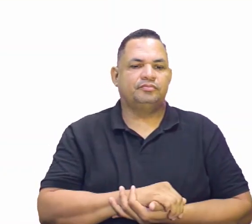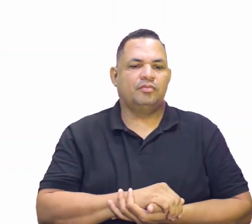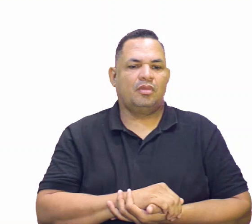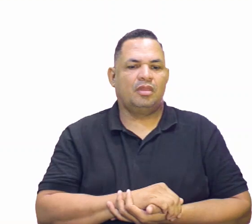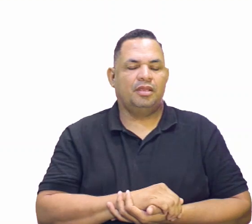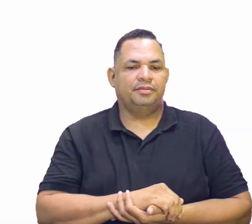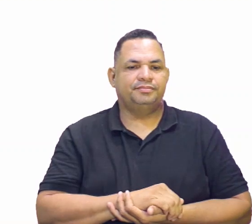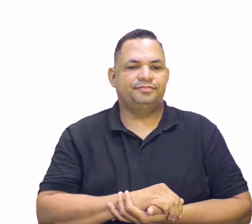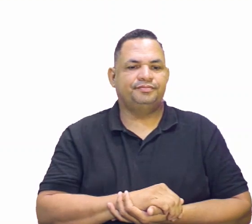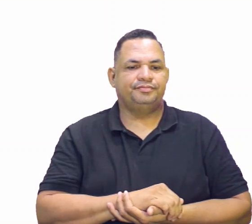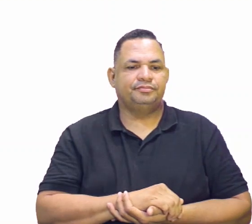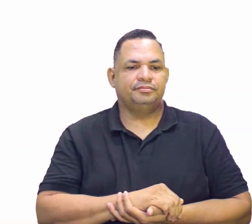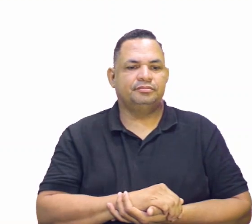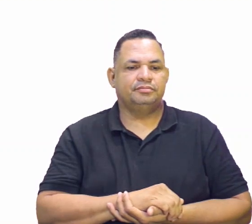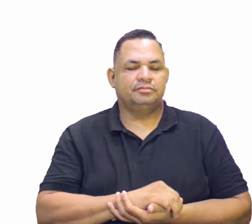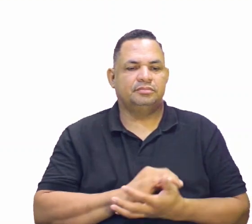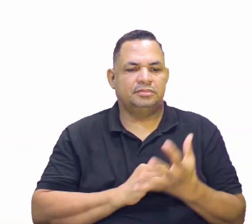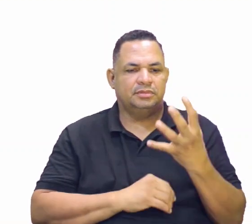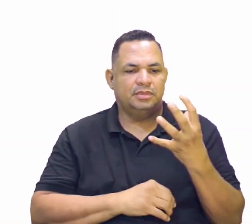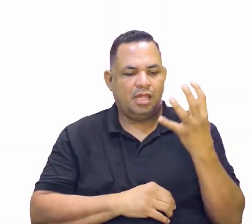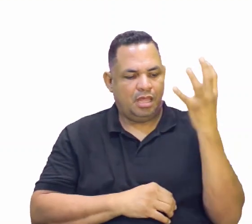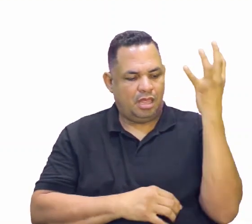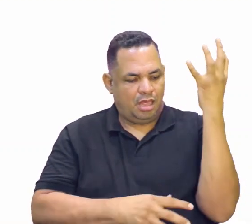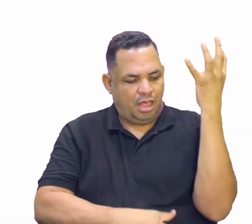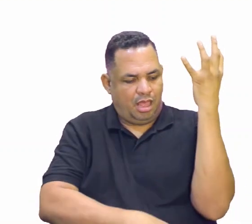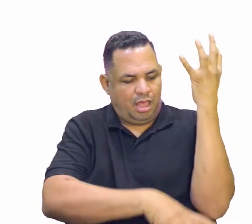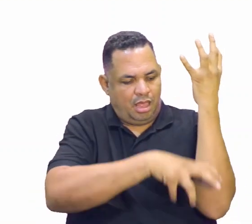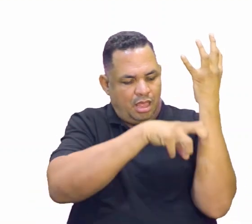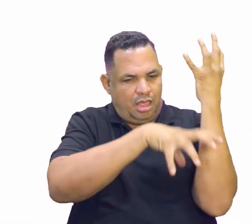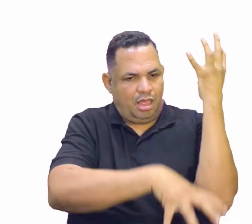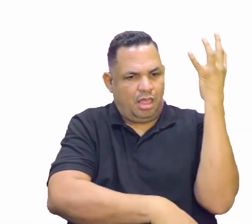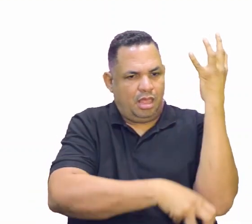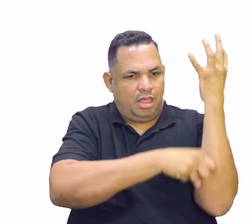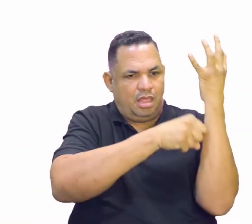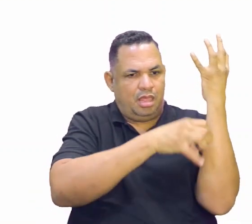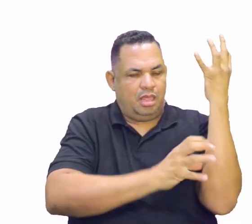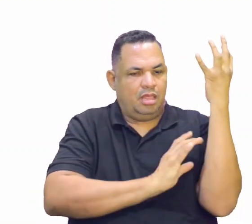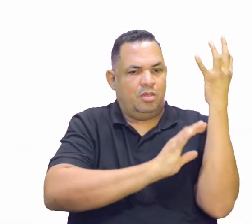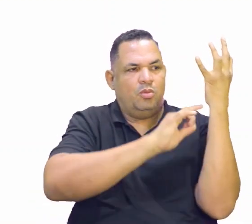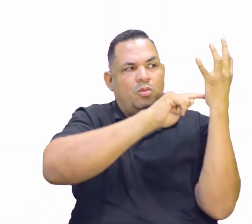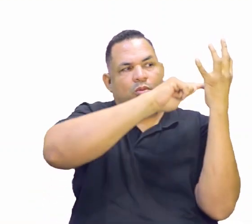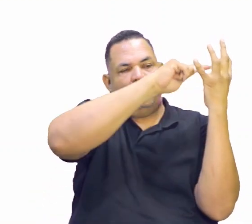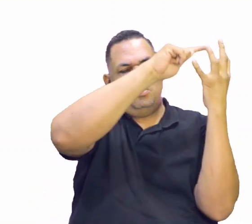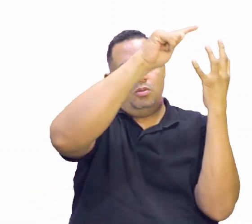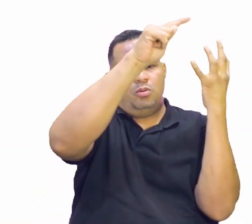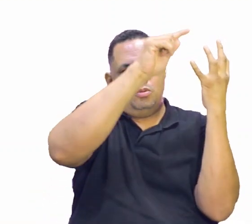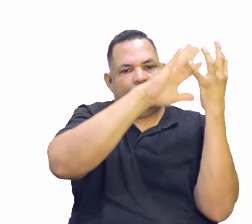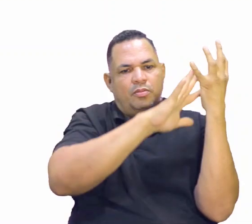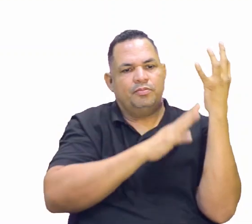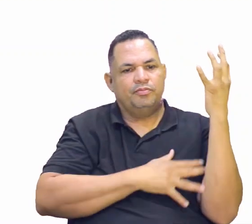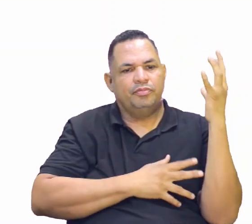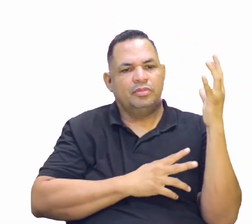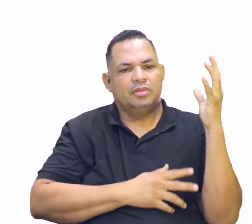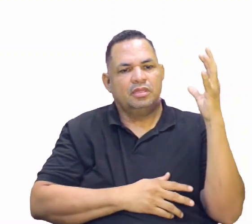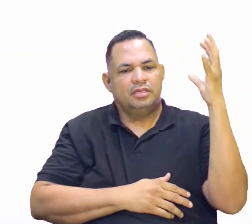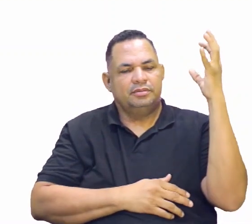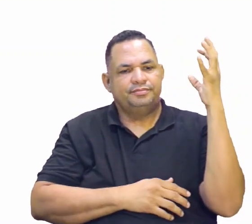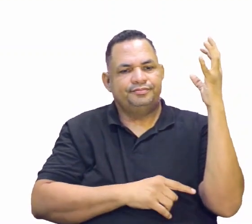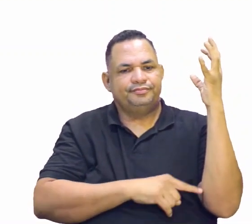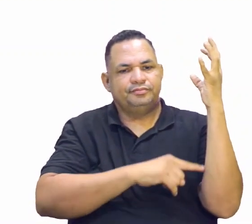parte, né, da terra, pode ser areia, transformando o quê? né? A força